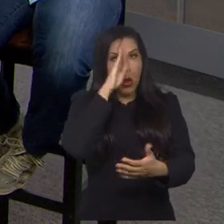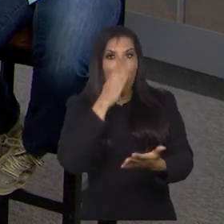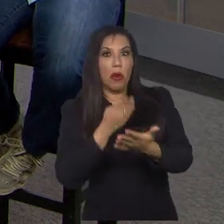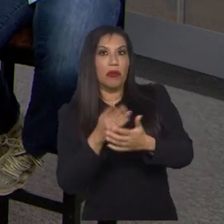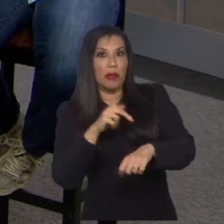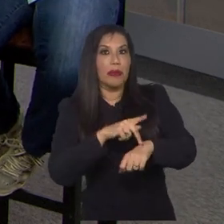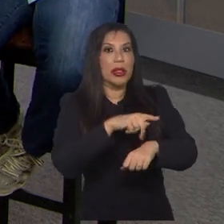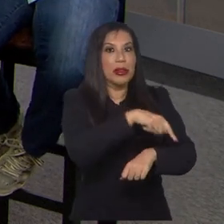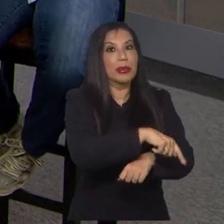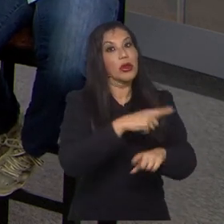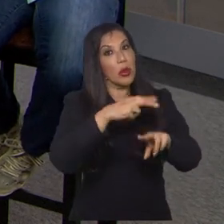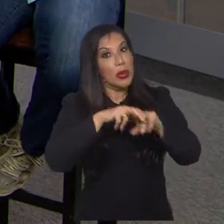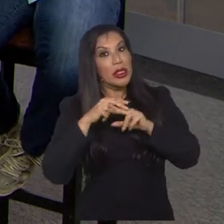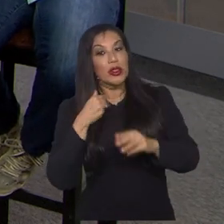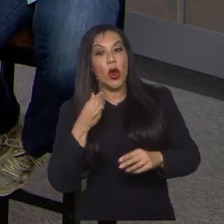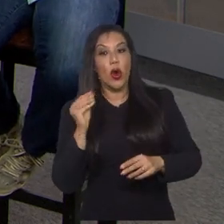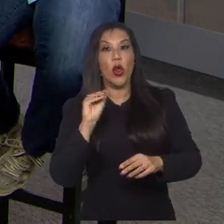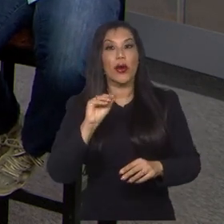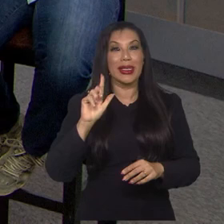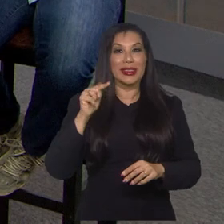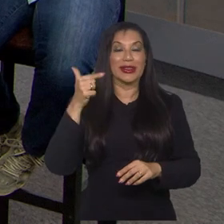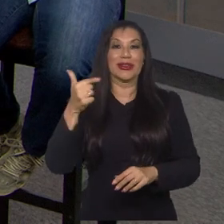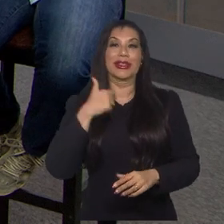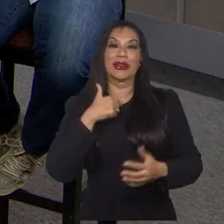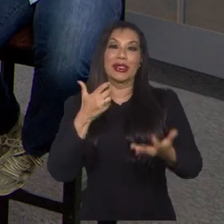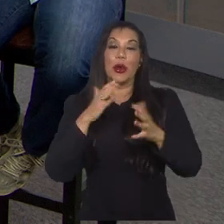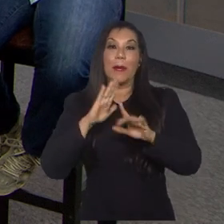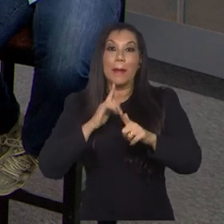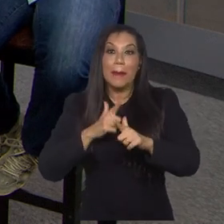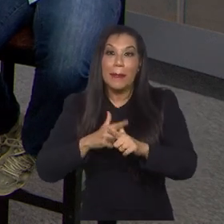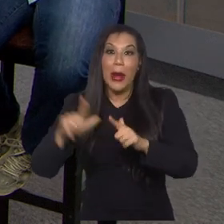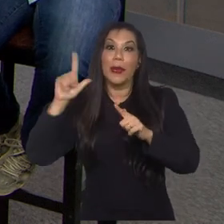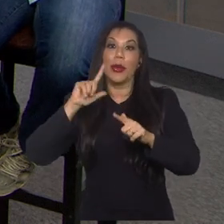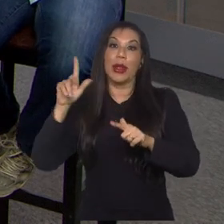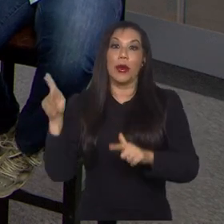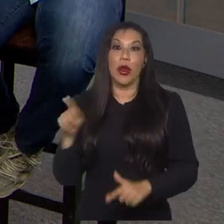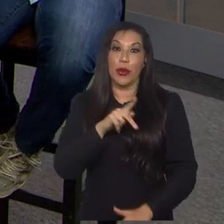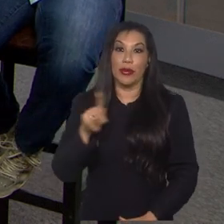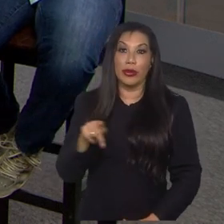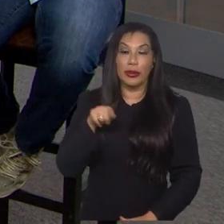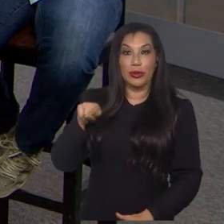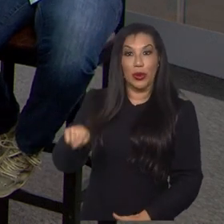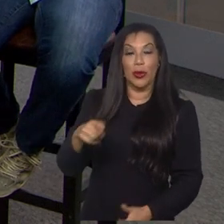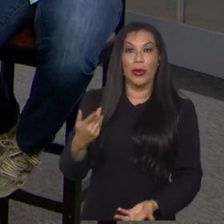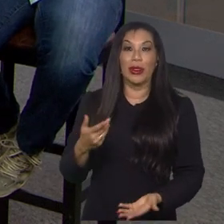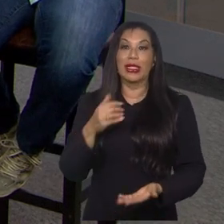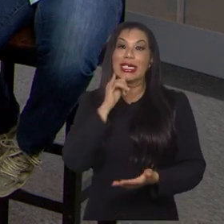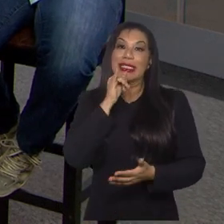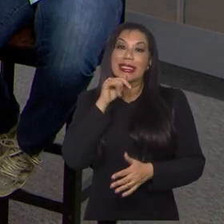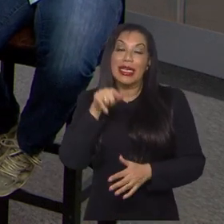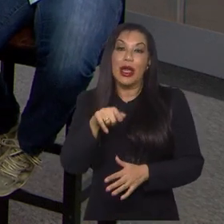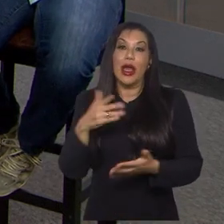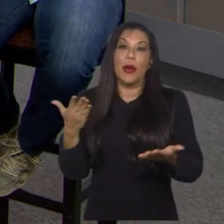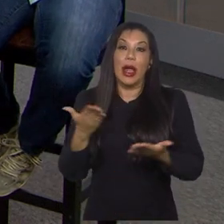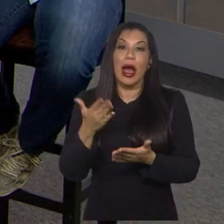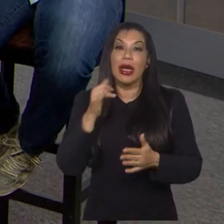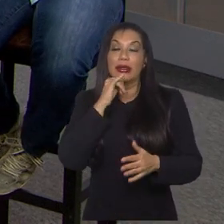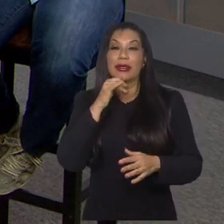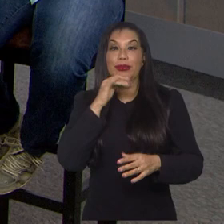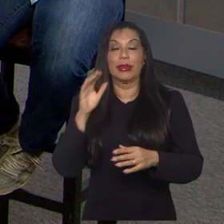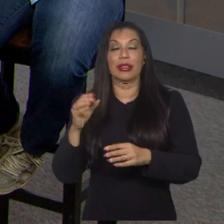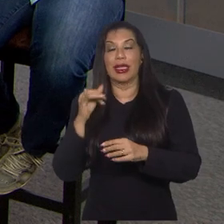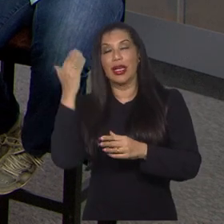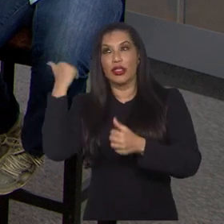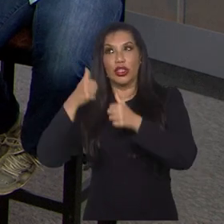Por isso que eu coloquei a Filipinas em segundo. Eu queria, apesar de ter problemas com o técnico, o Alan Stach, que saiu da Austrália